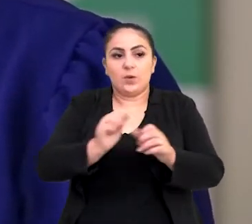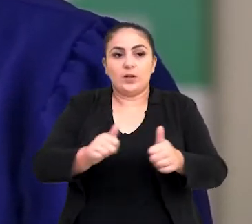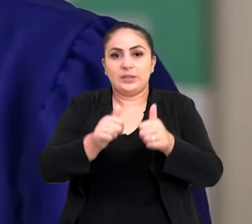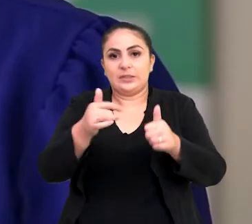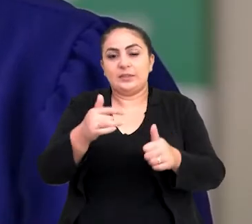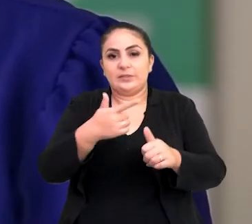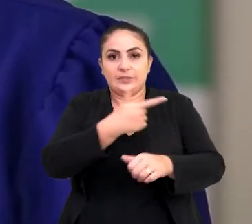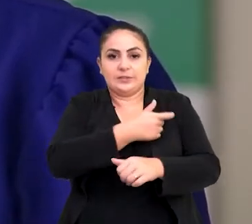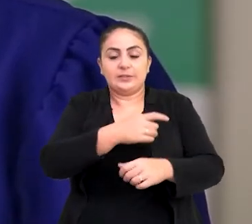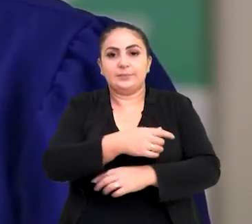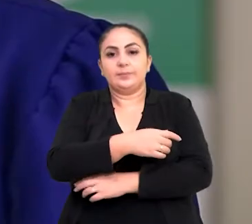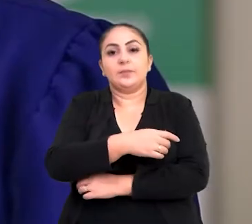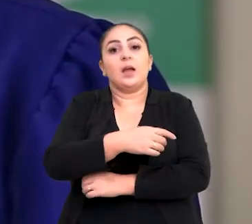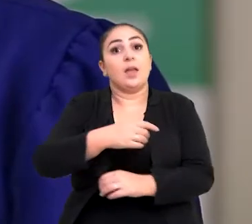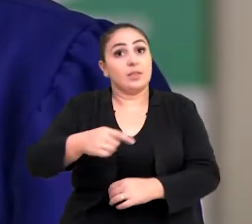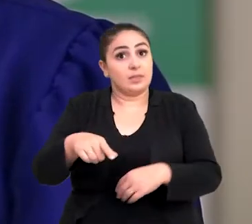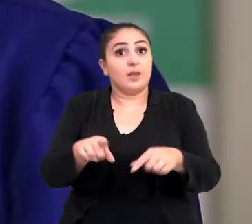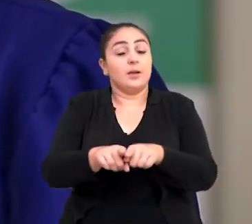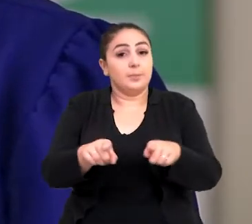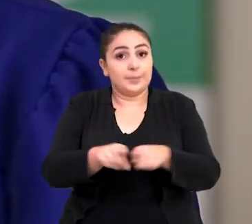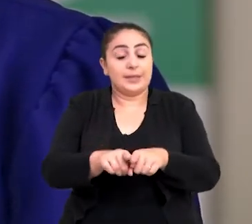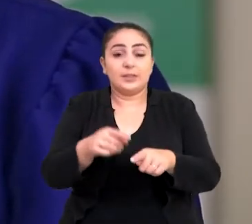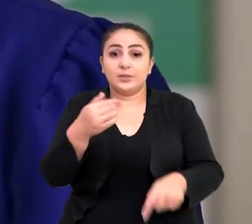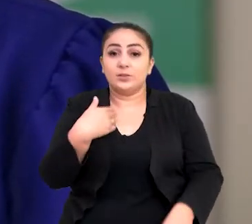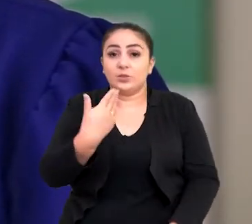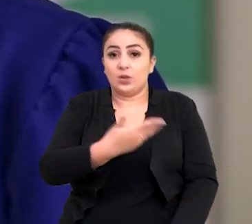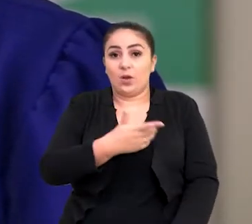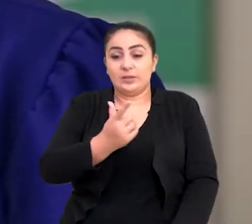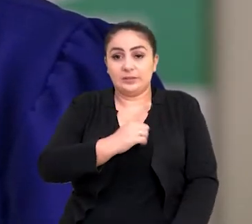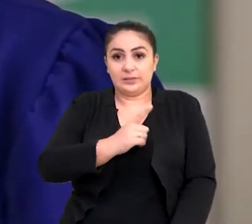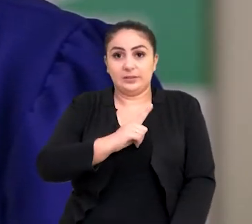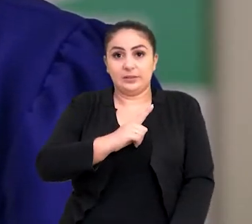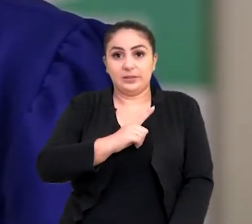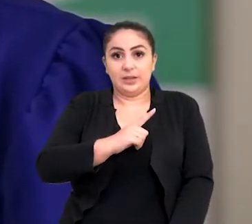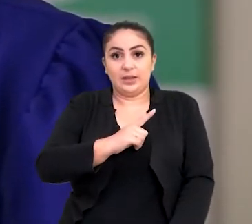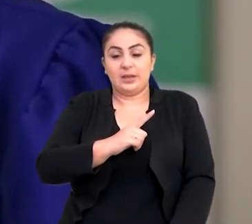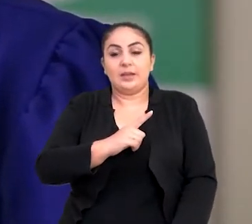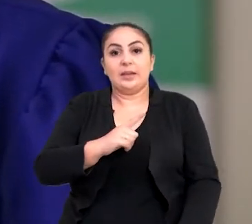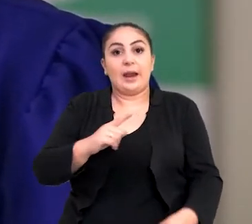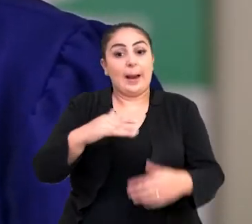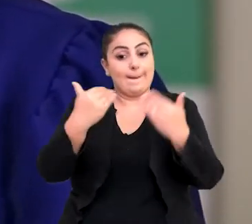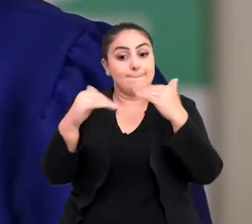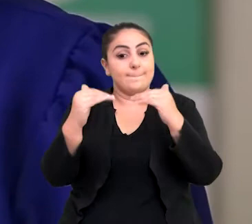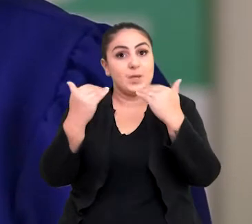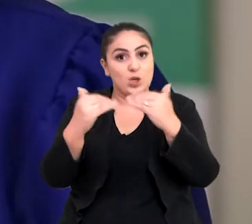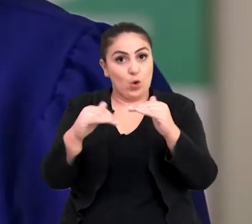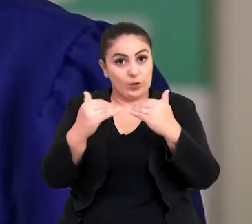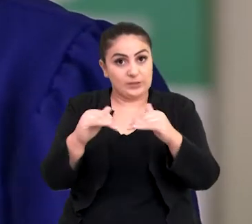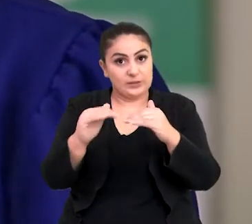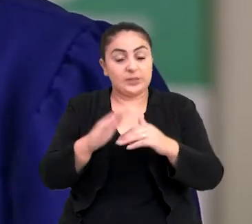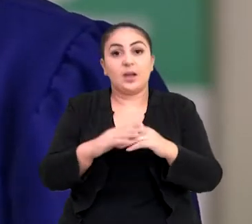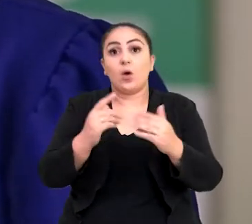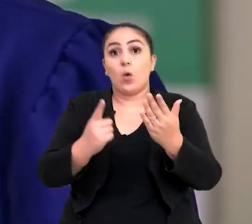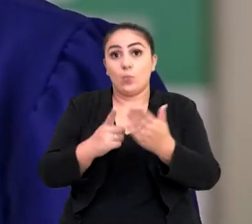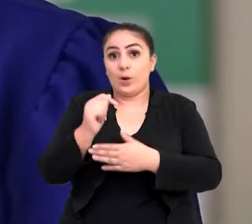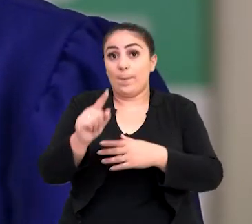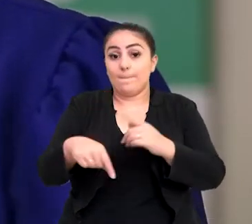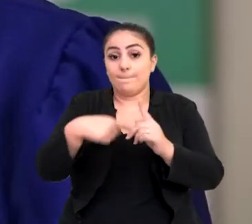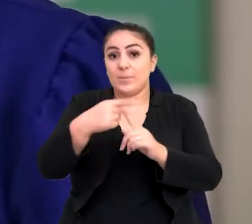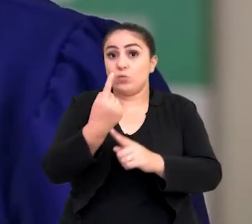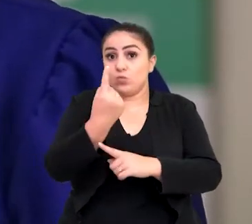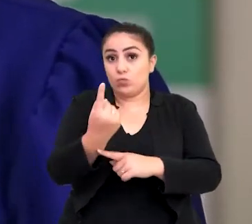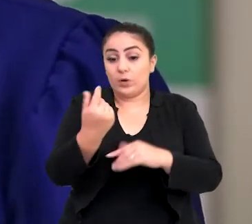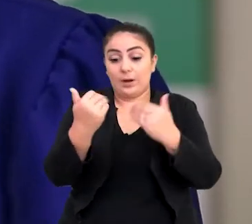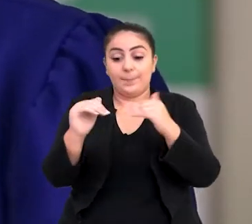a qualidade da vacina. Então, também nós temos caminhões,